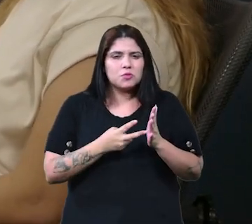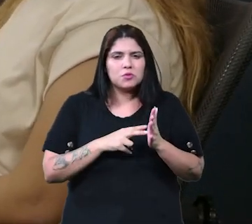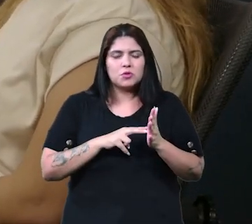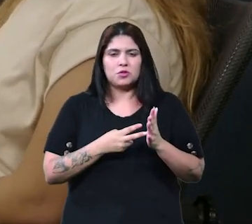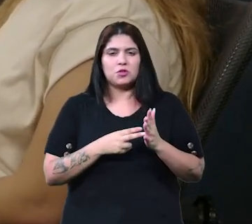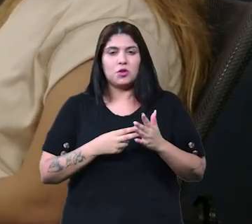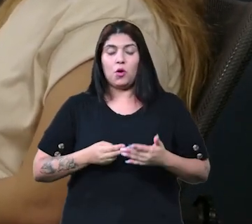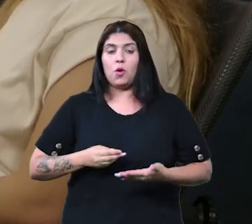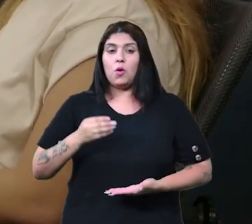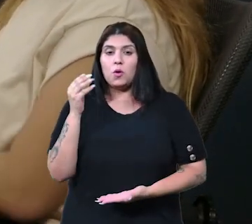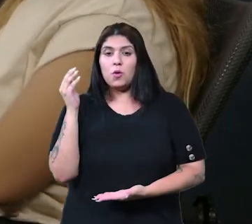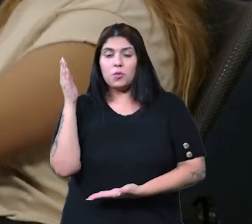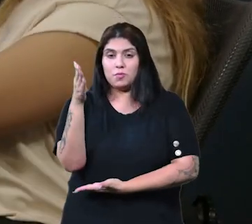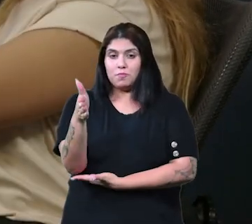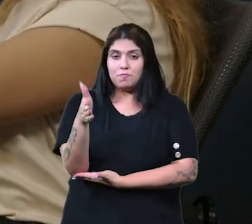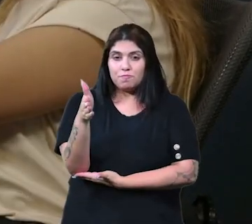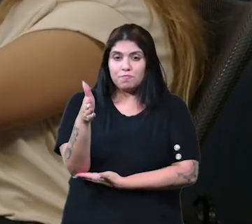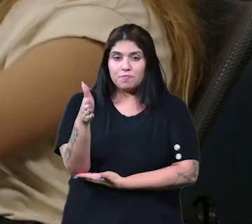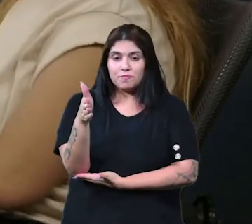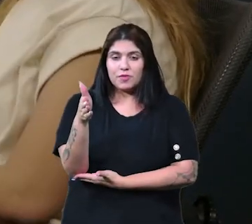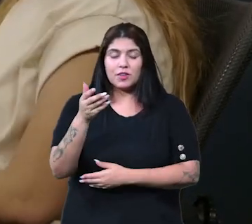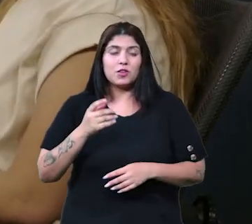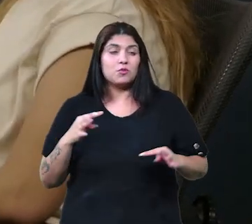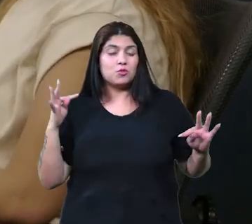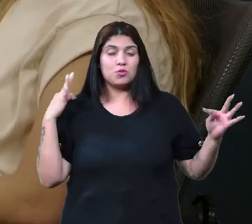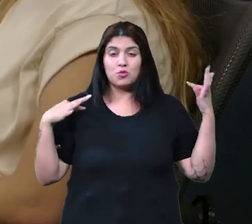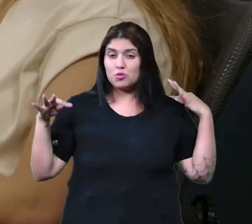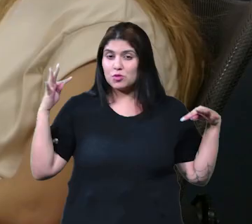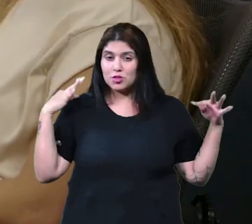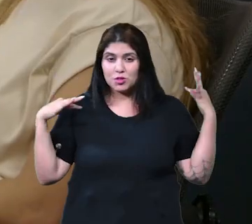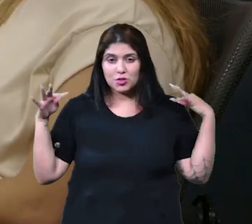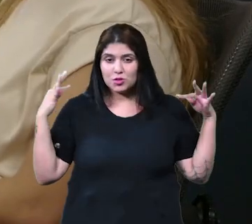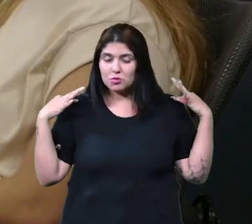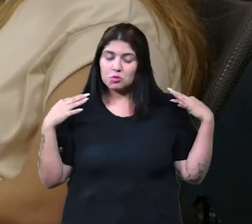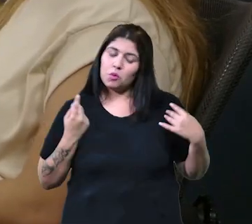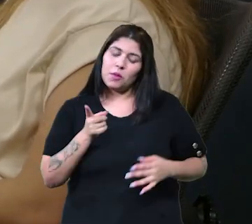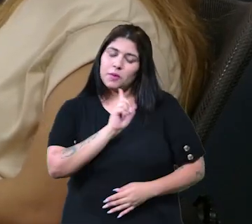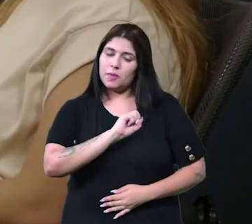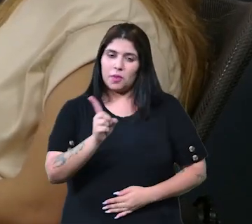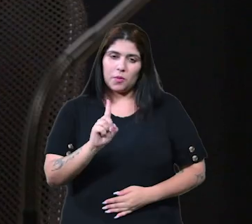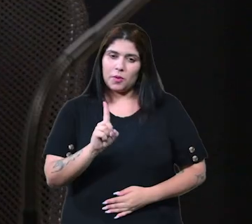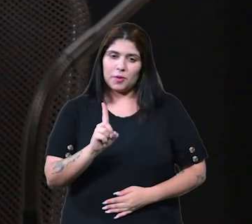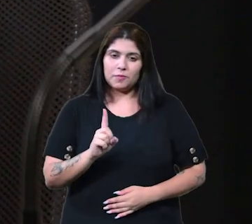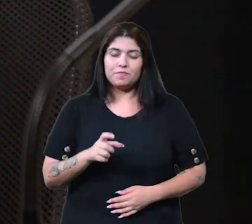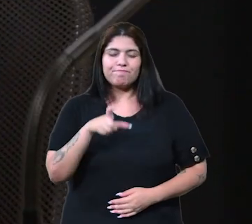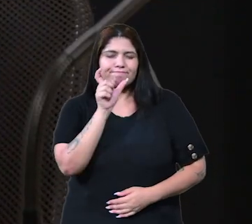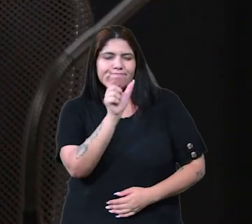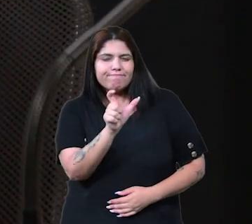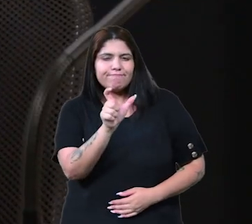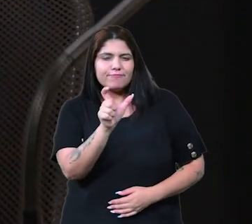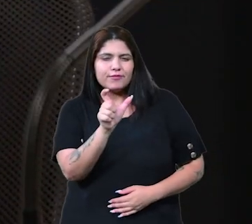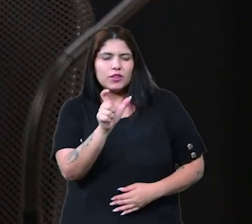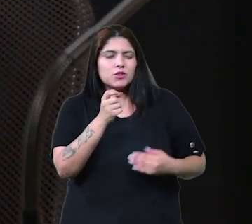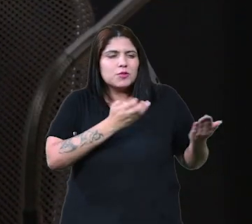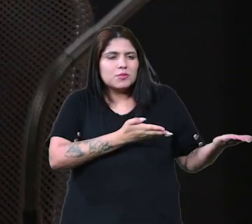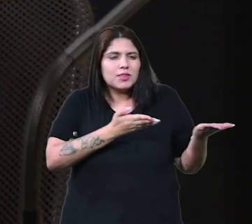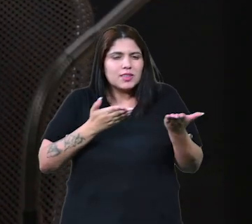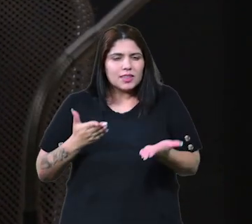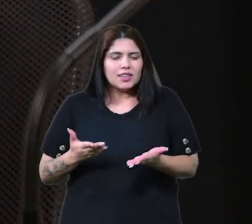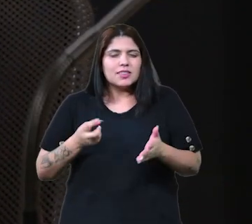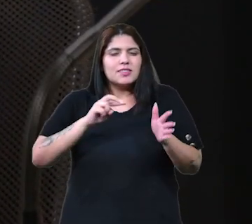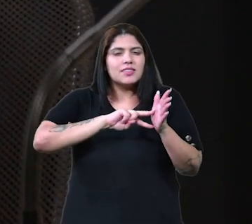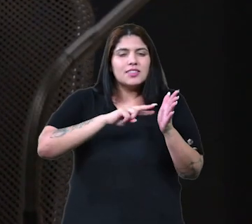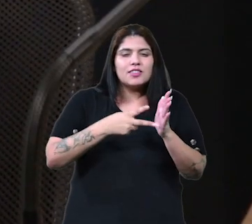ao contexto do turismo e da hotelaria, e não é por aí. Hospitalidade está associada ao bem receber, a esse